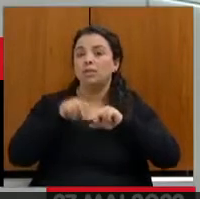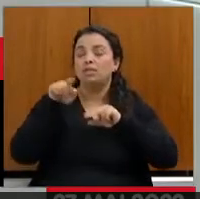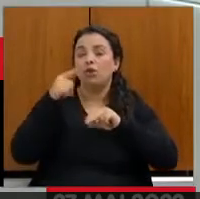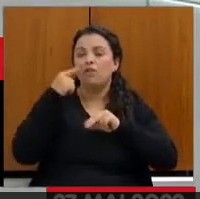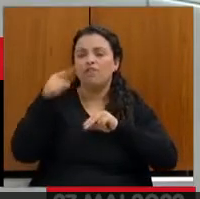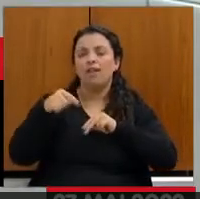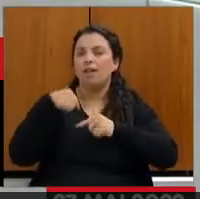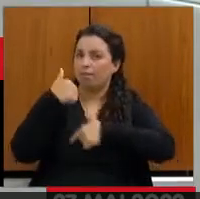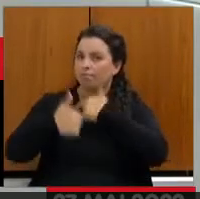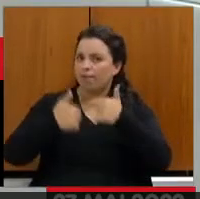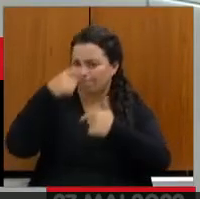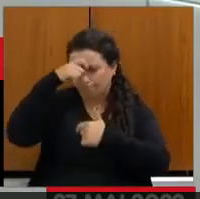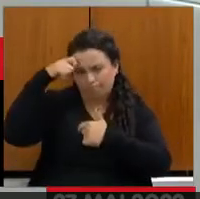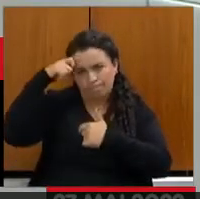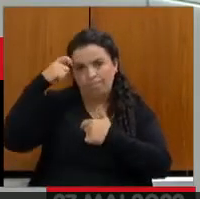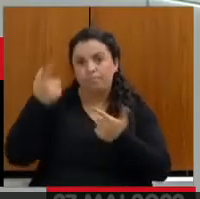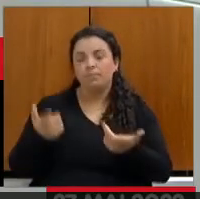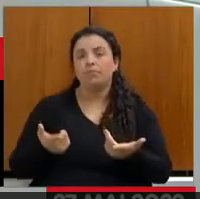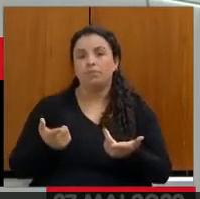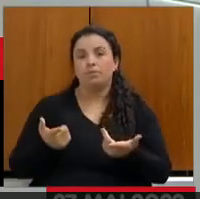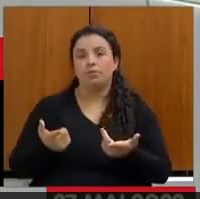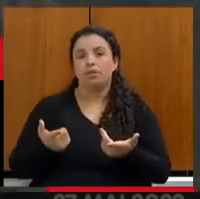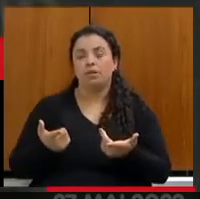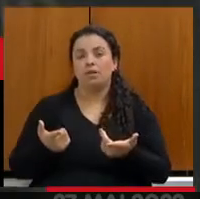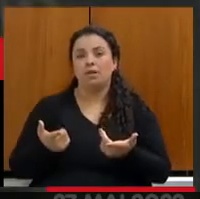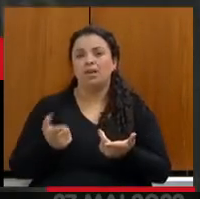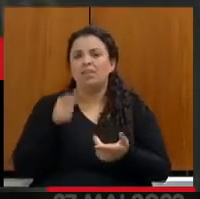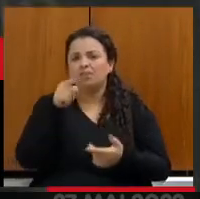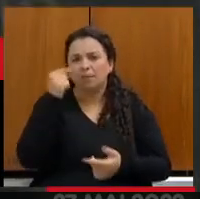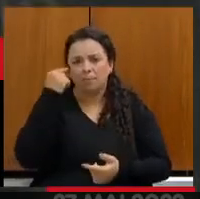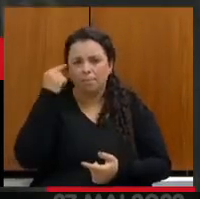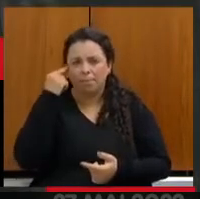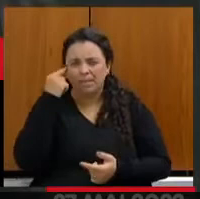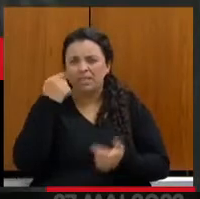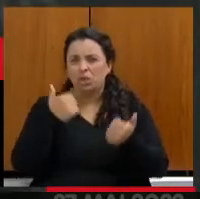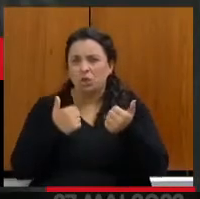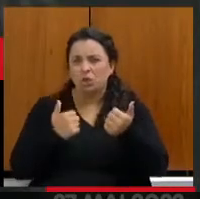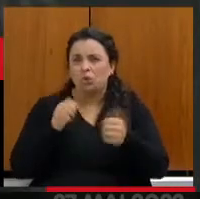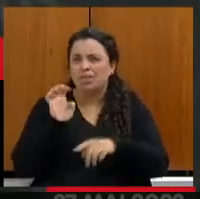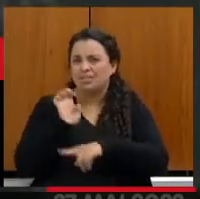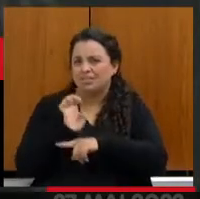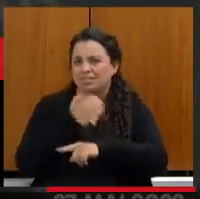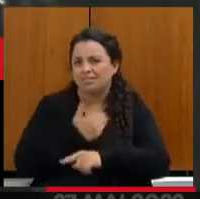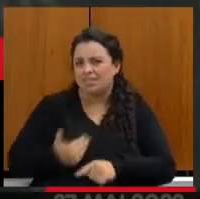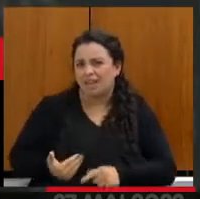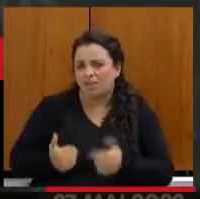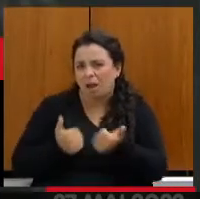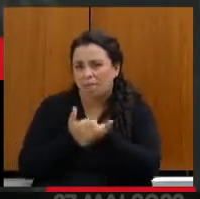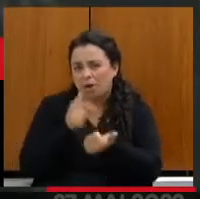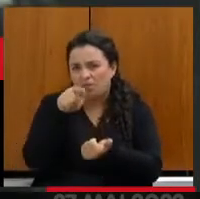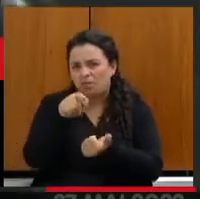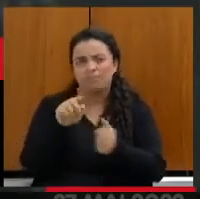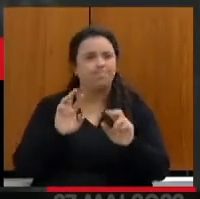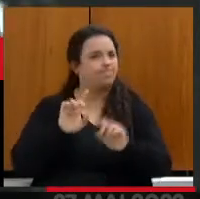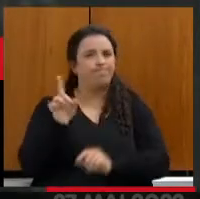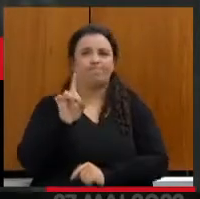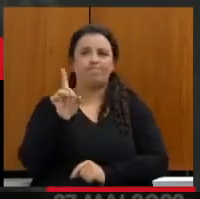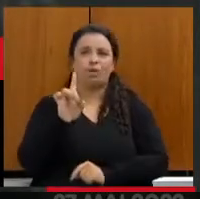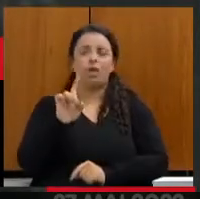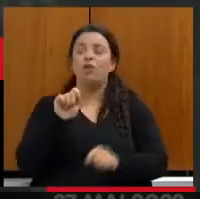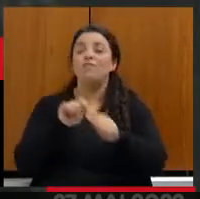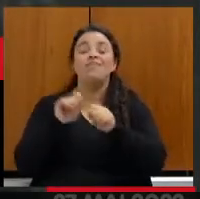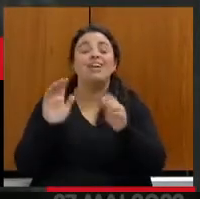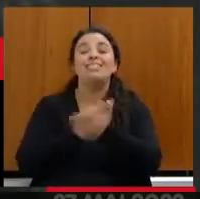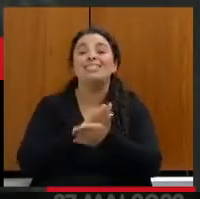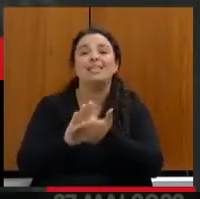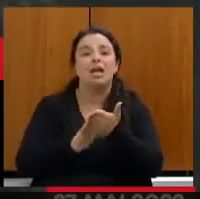na massa então não pense que o Estado faz alguma coisa por você porque ele não faça nada para